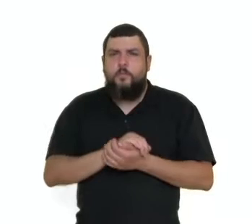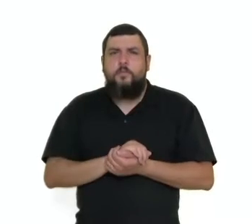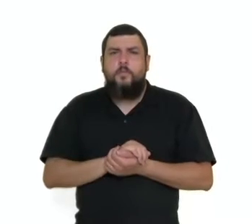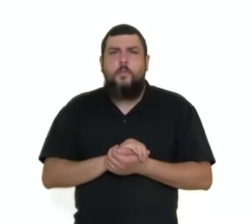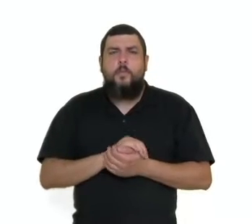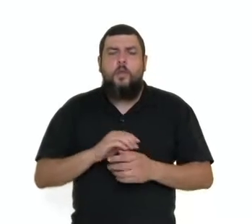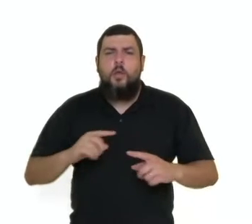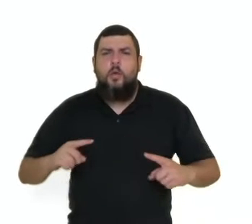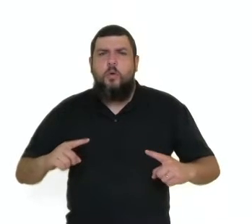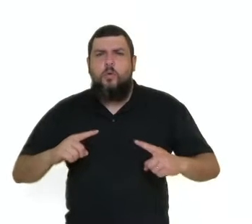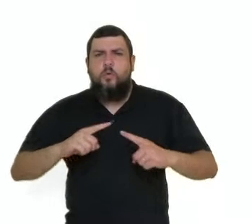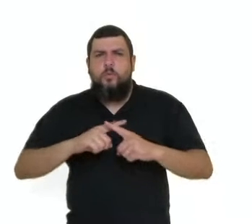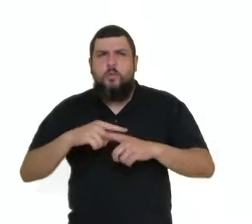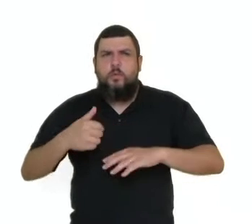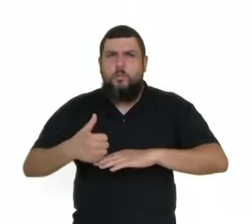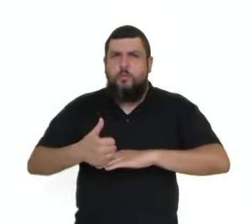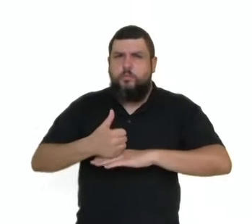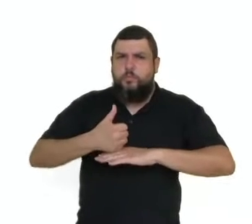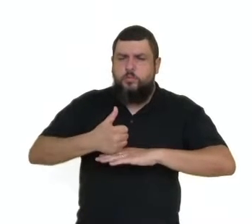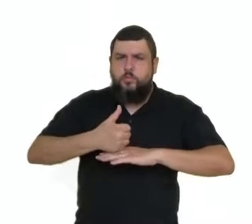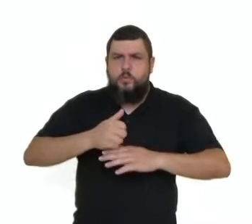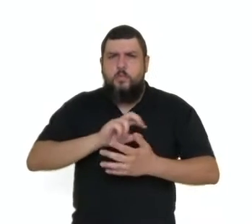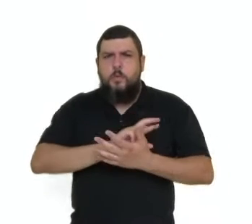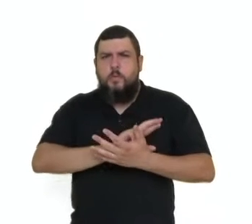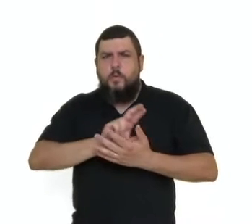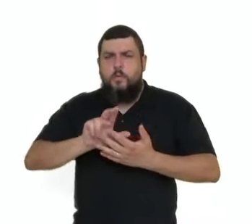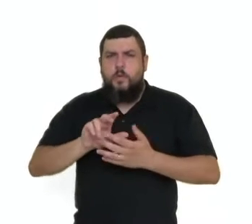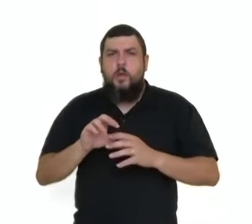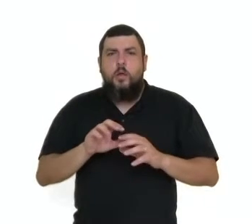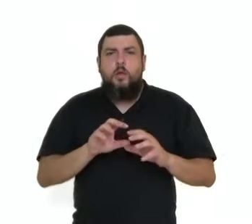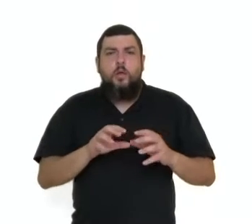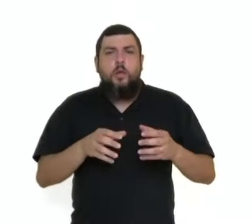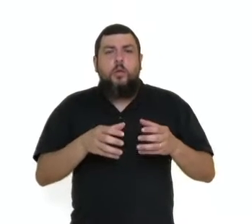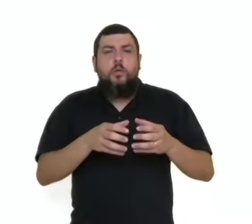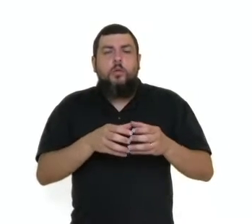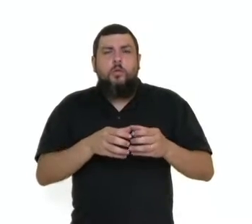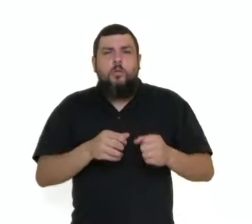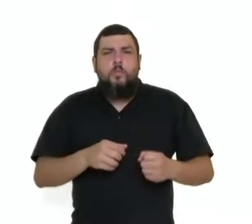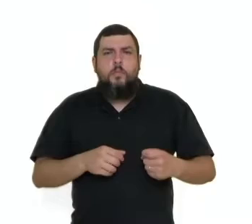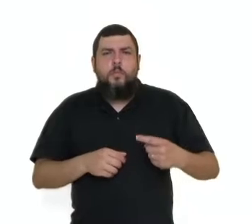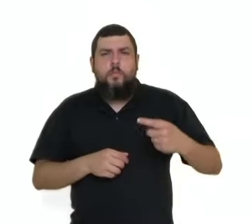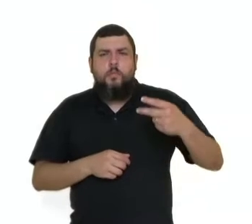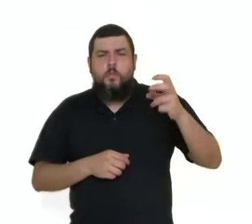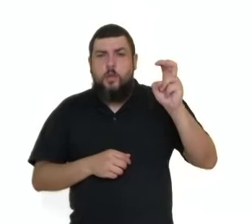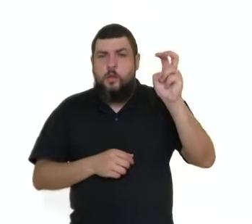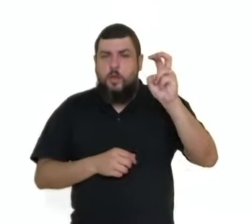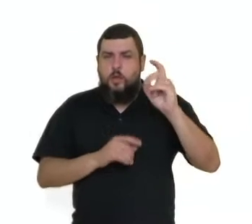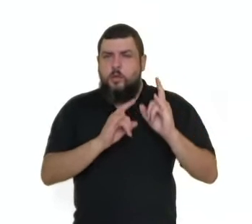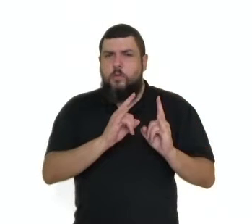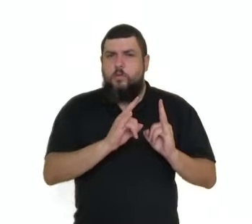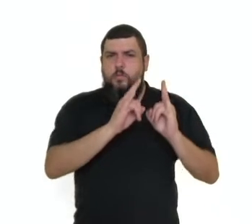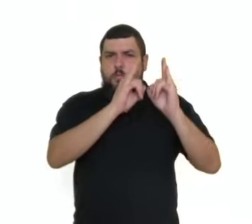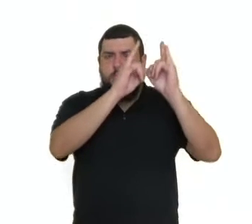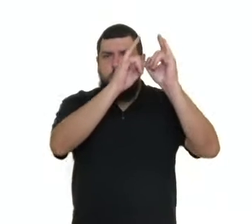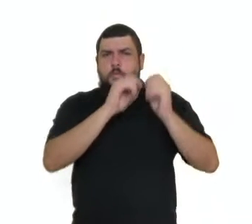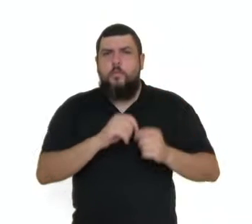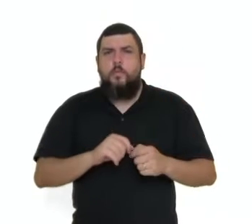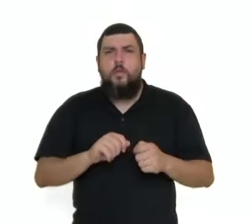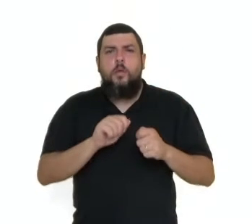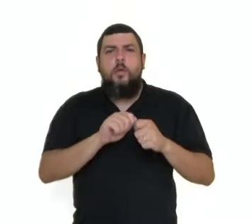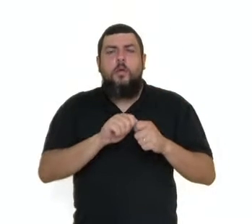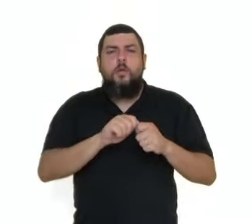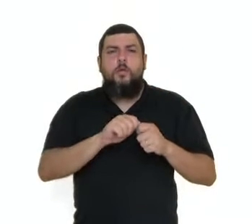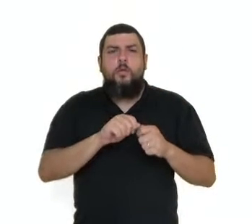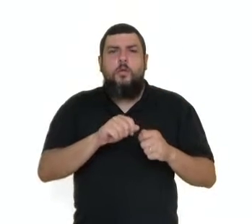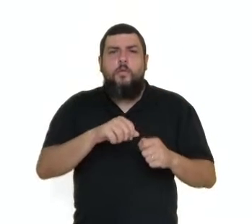de várias habilidades, equipes se posicionam no quinto andar do edifício e deveriam abandonar bolas para acertarem